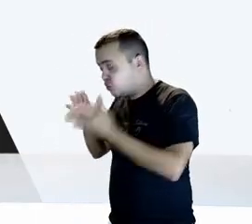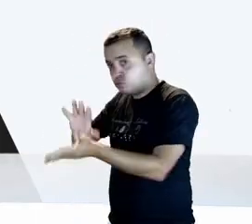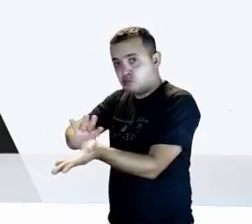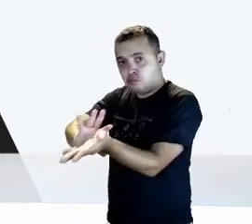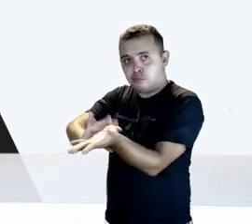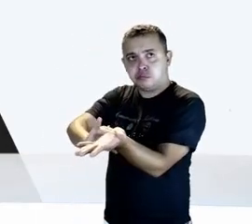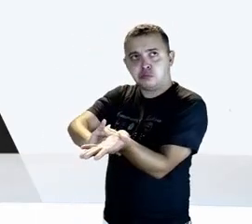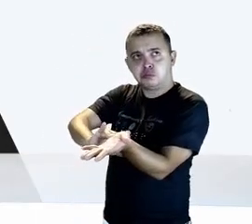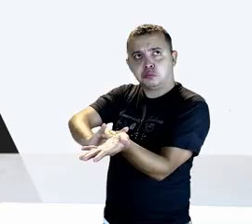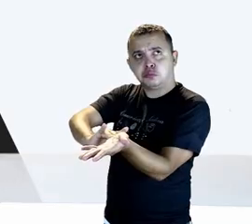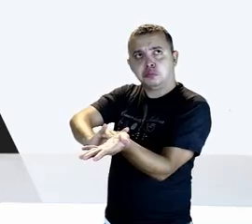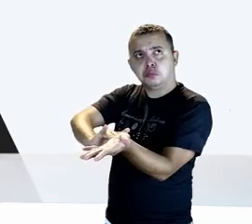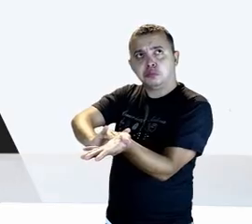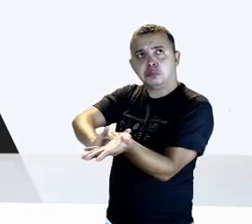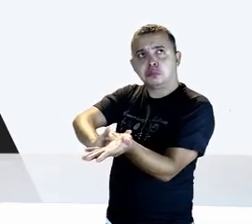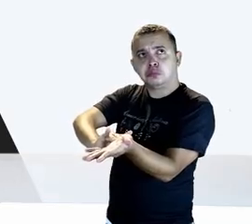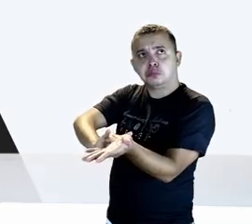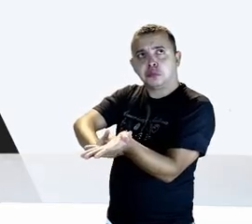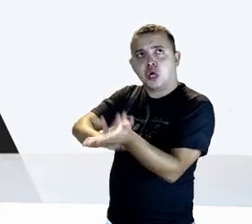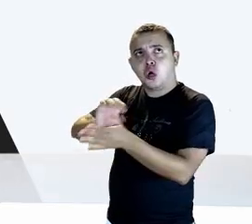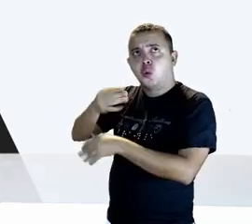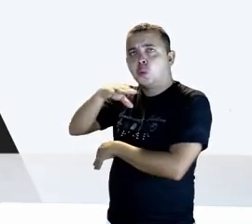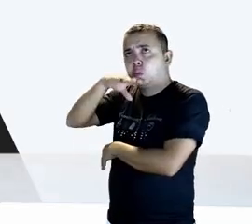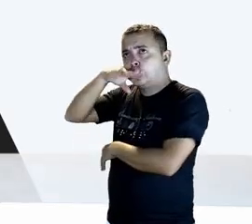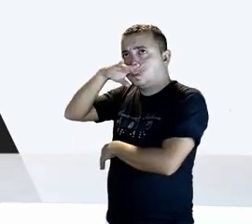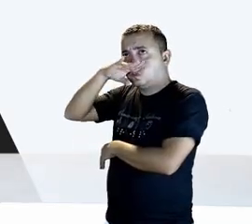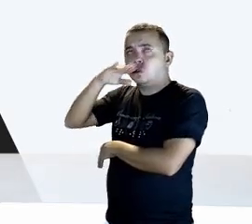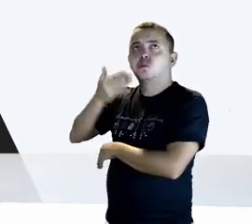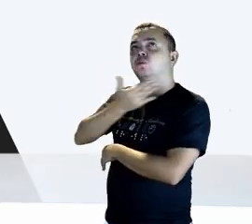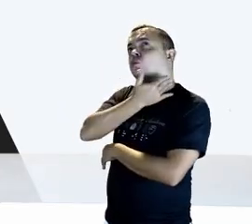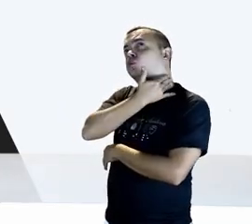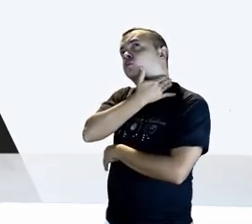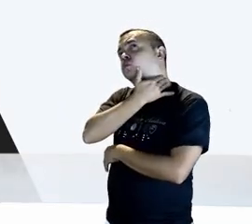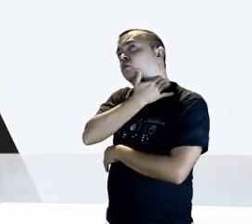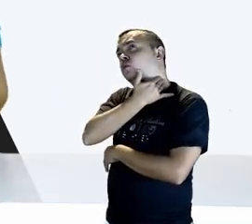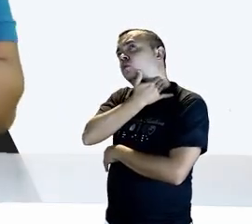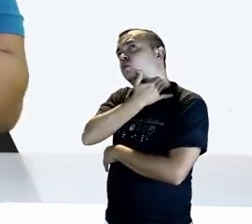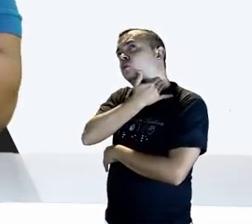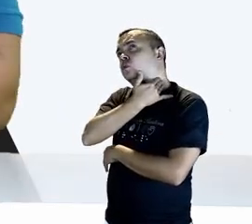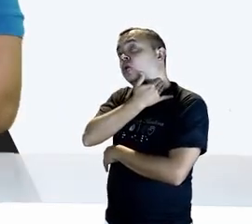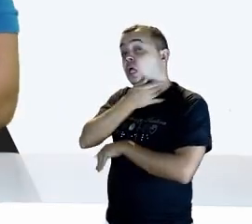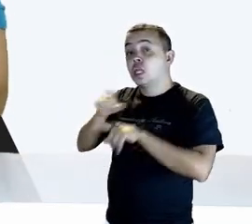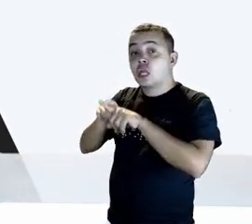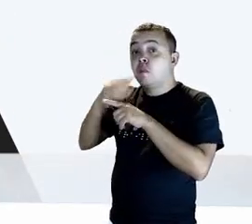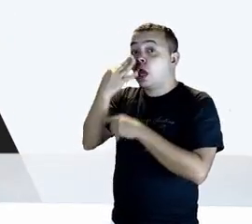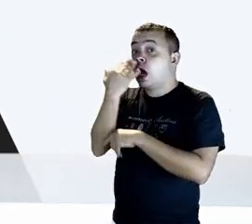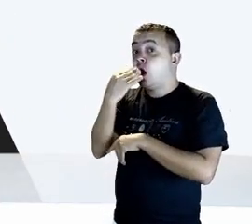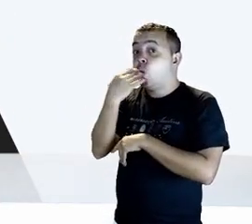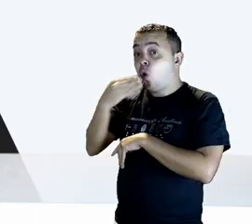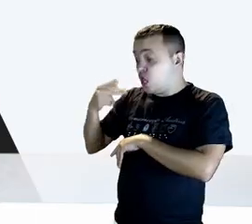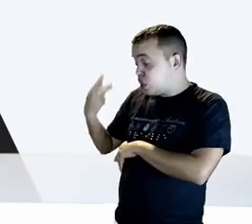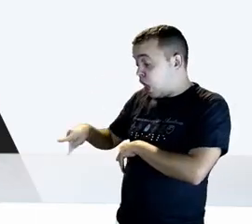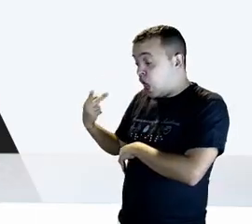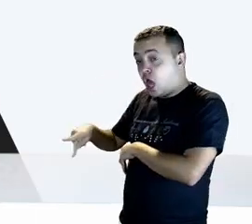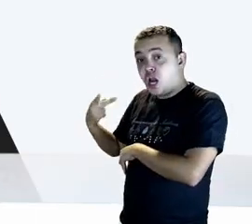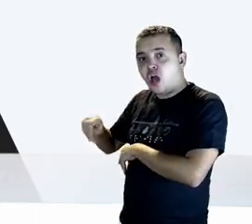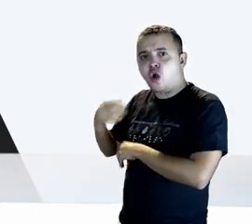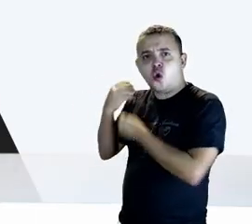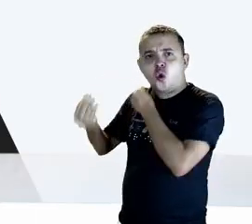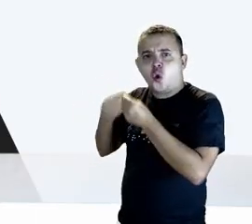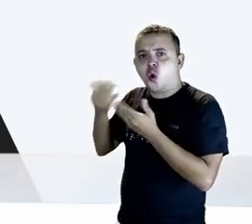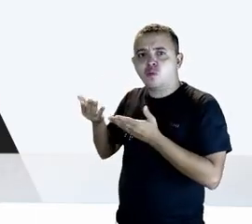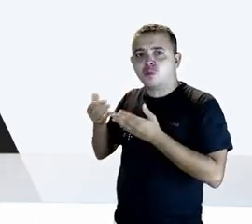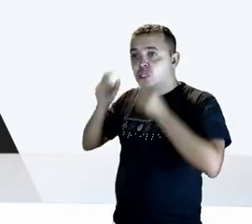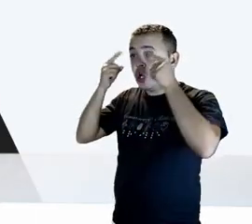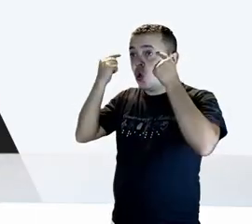e respiração. E nós temos outros sinais também, como cor e temperatura da pele, diâmetro